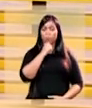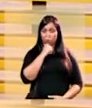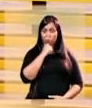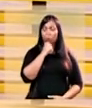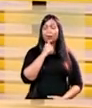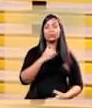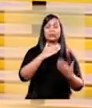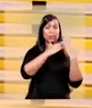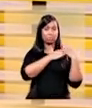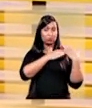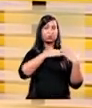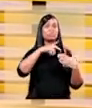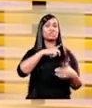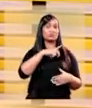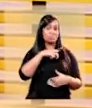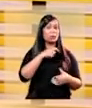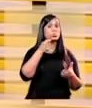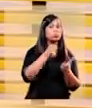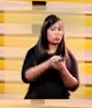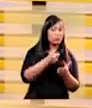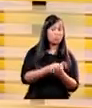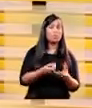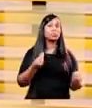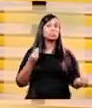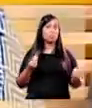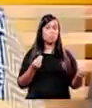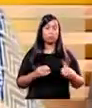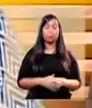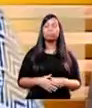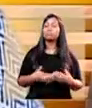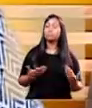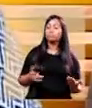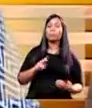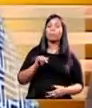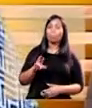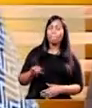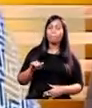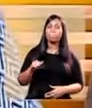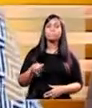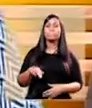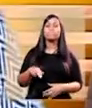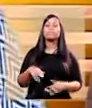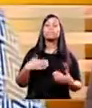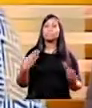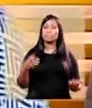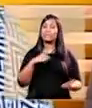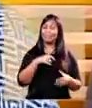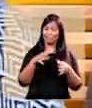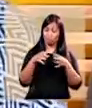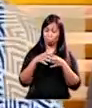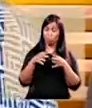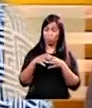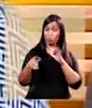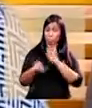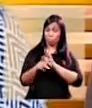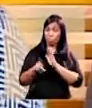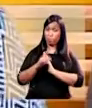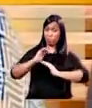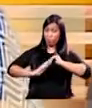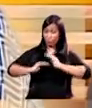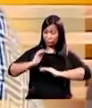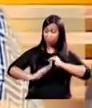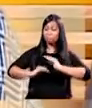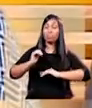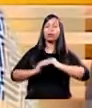mãe, as responsabilidades que ela tem, os deveres? Vivian, é assim, nós temos a equipe técnica, né, do